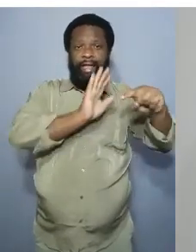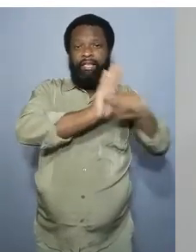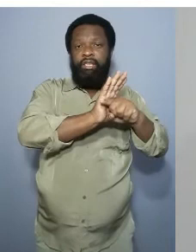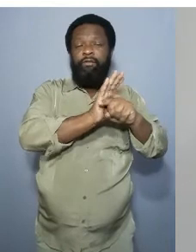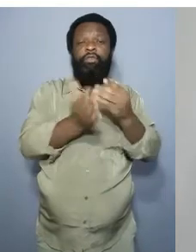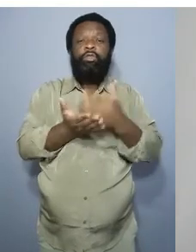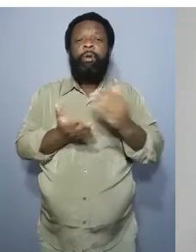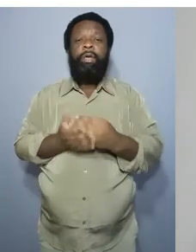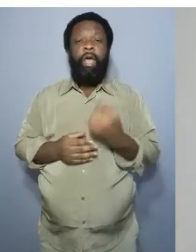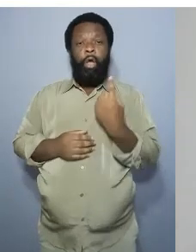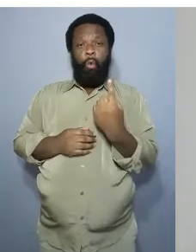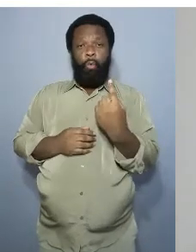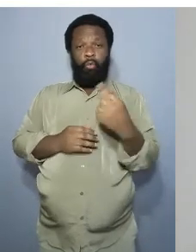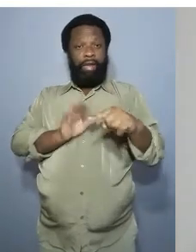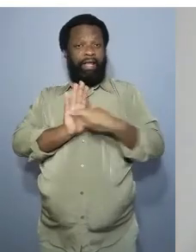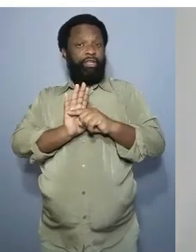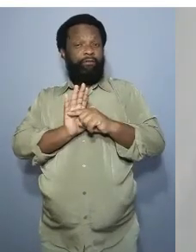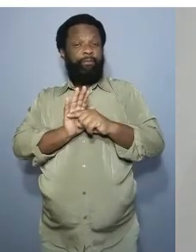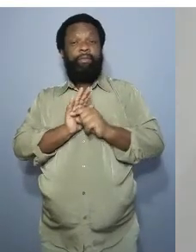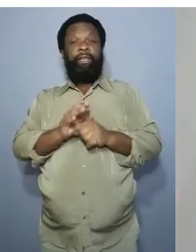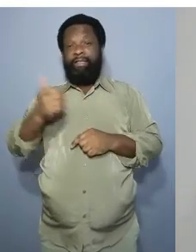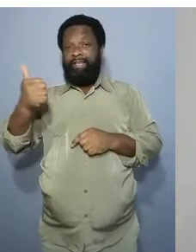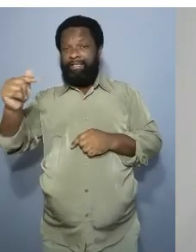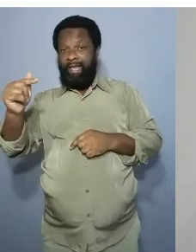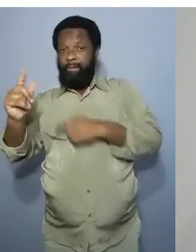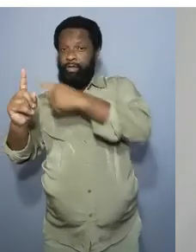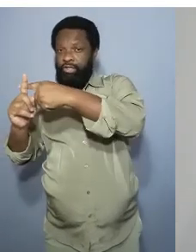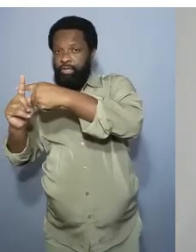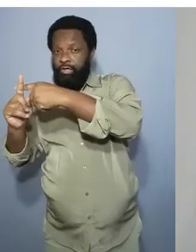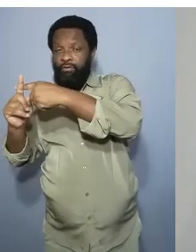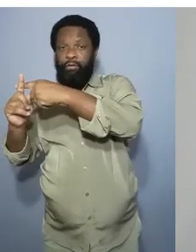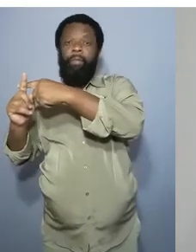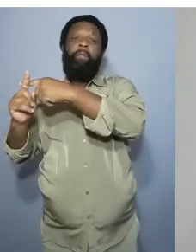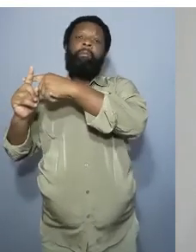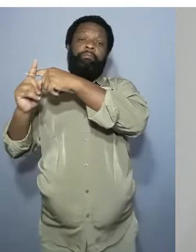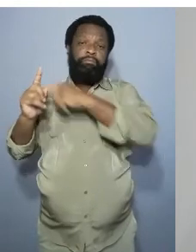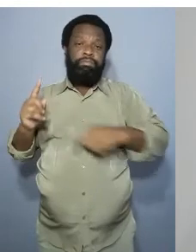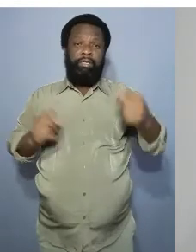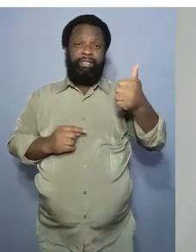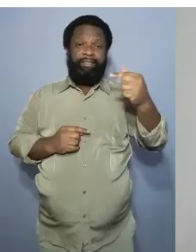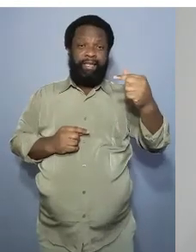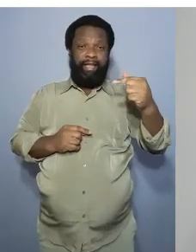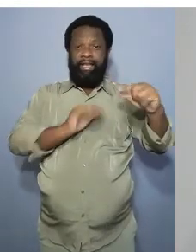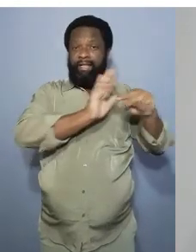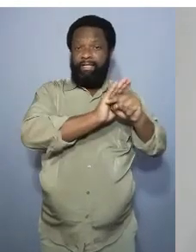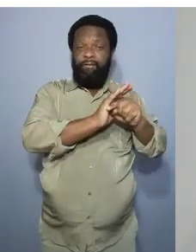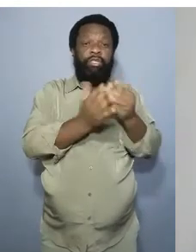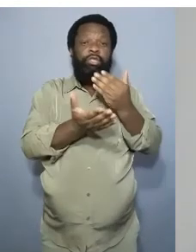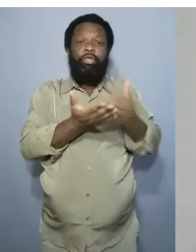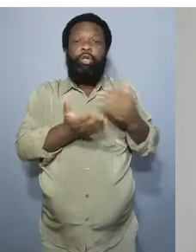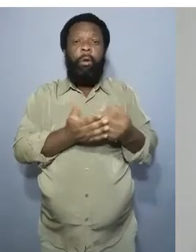negativas, o que sobra? Sobra uma carga negativa. 17 positivas se anulam com 17 negativas